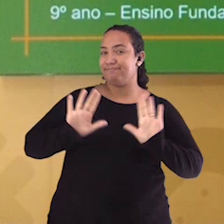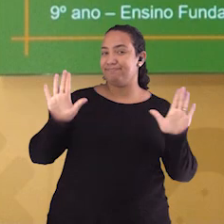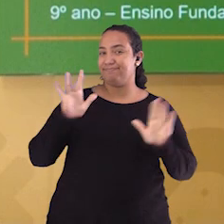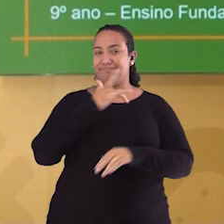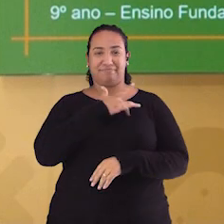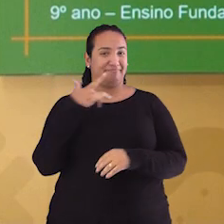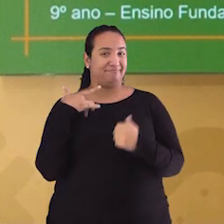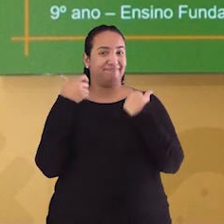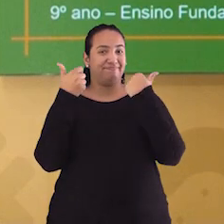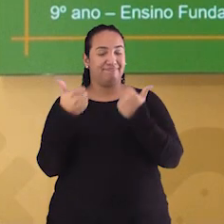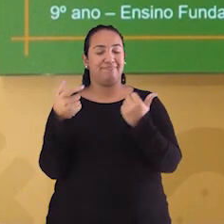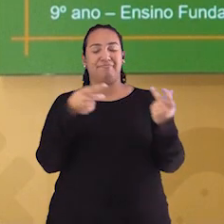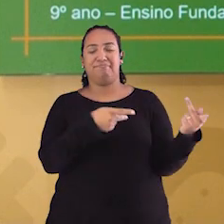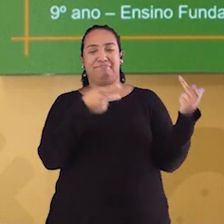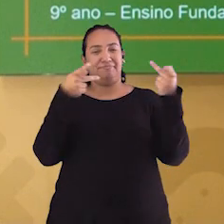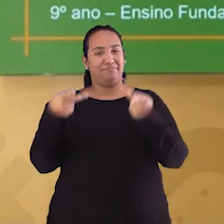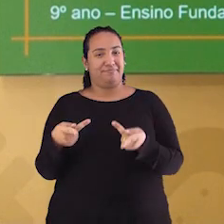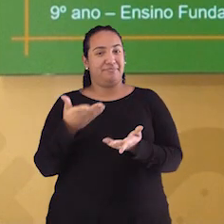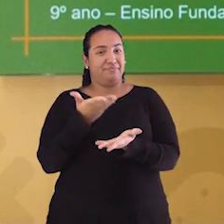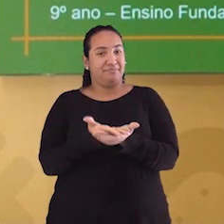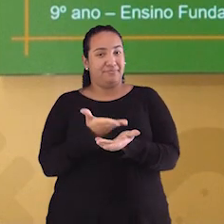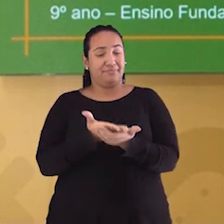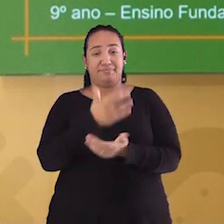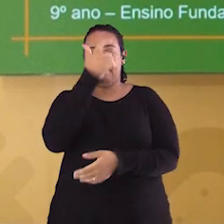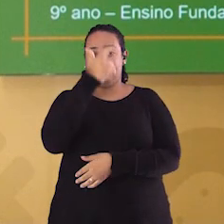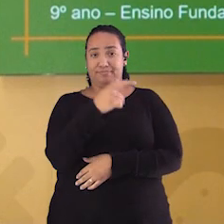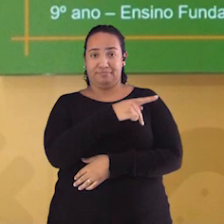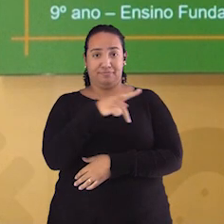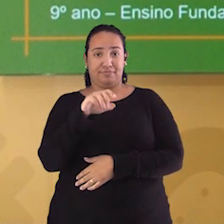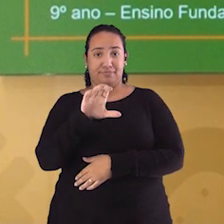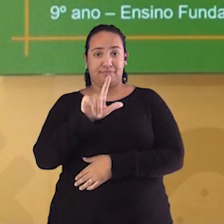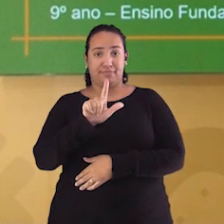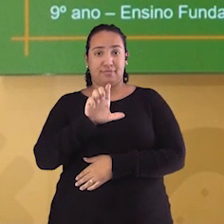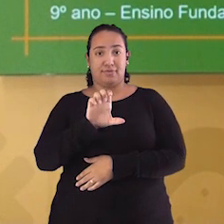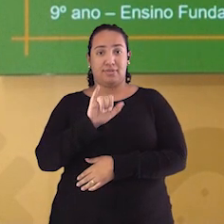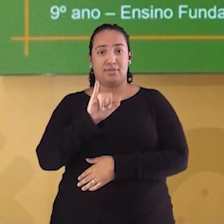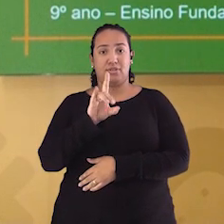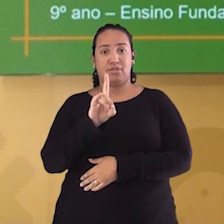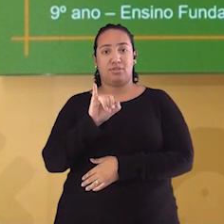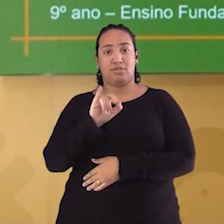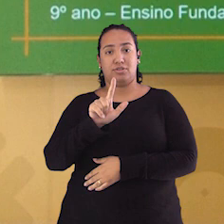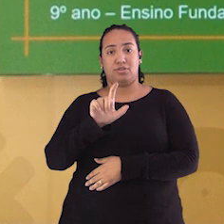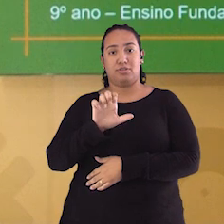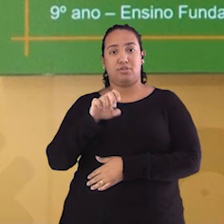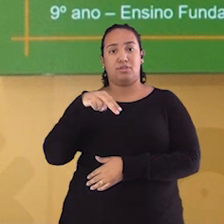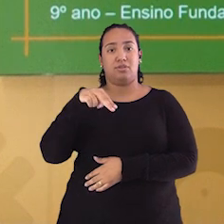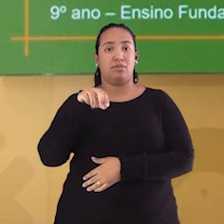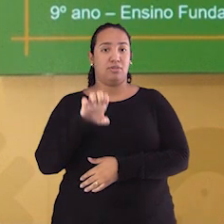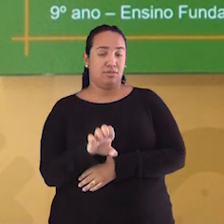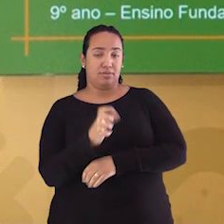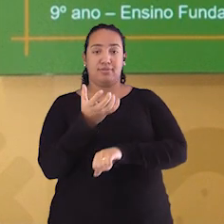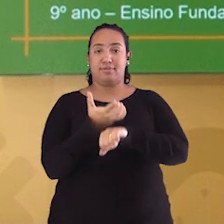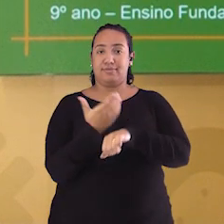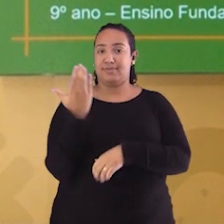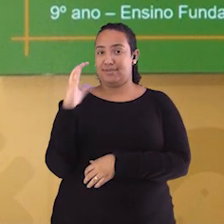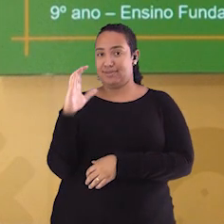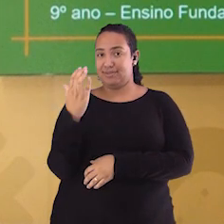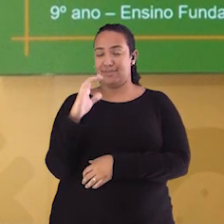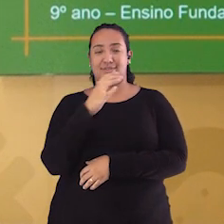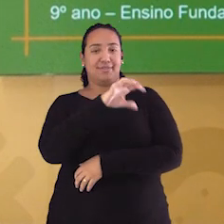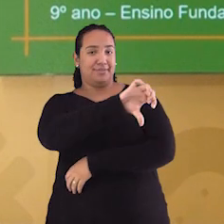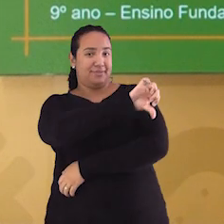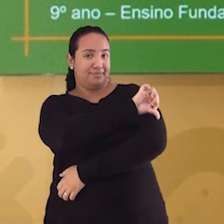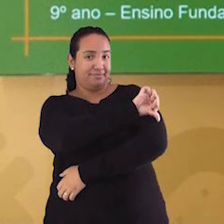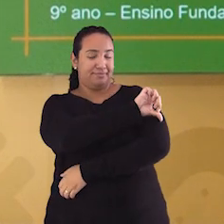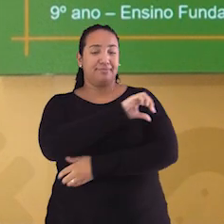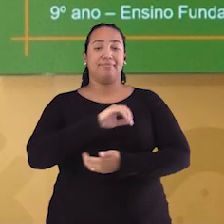Olá, tudo bem? Seja bem-vindo para mais uma aula. Eu sou a professora Cleidilene, da disciplina de Ciências do 9º ano